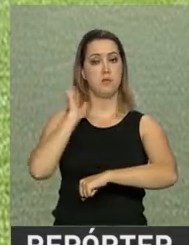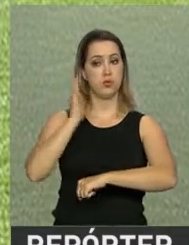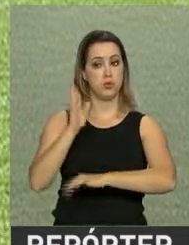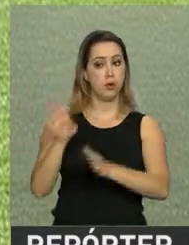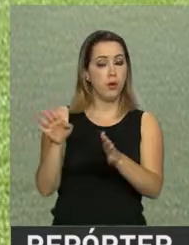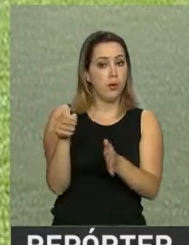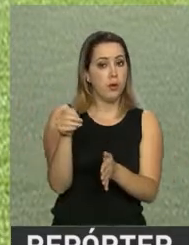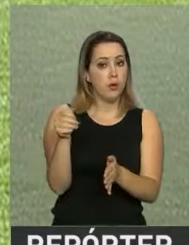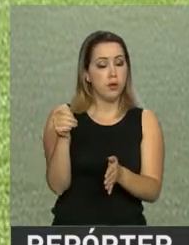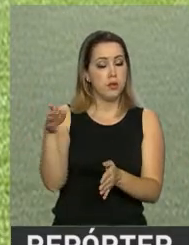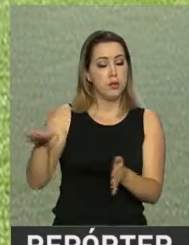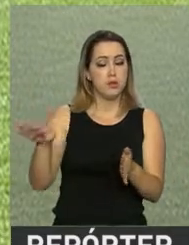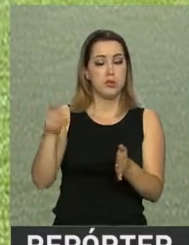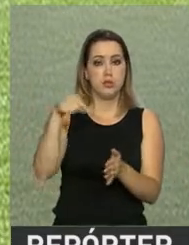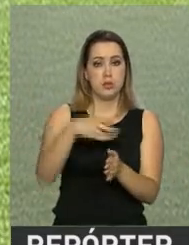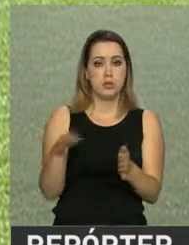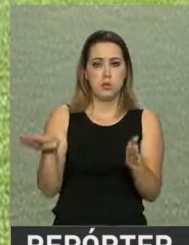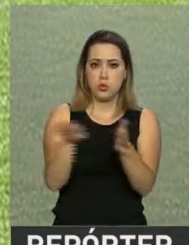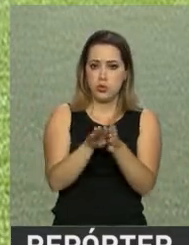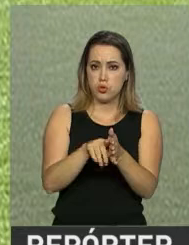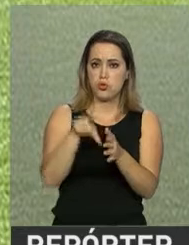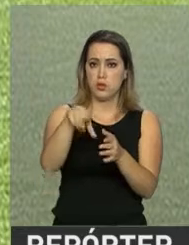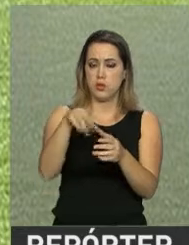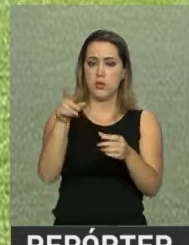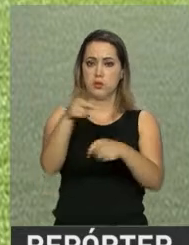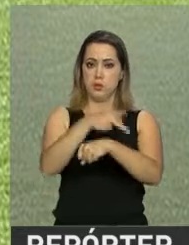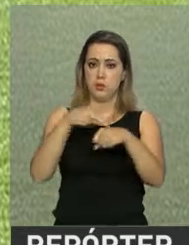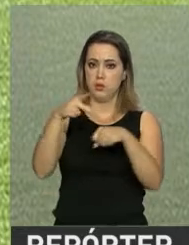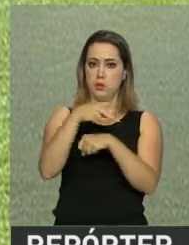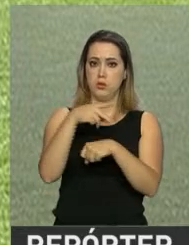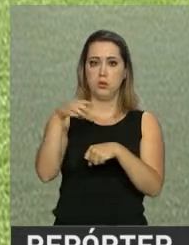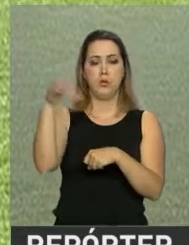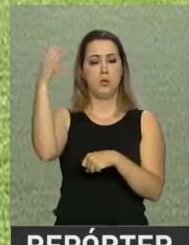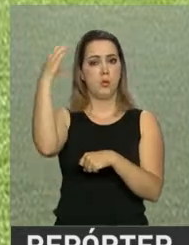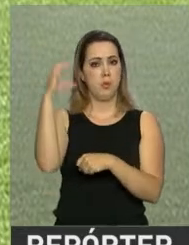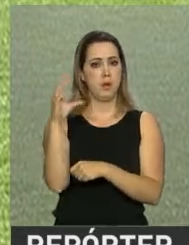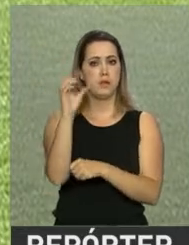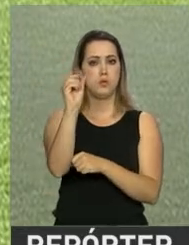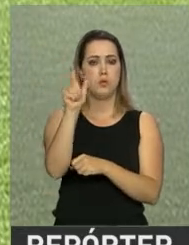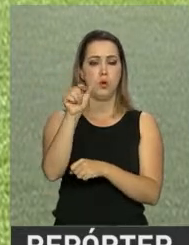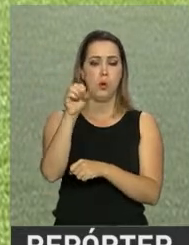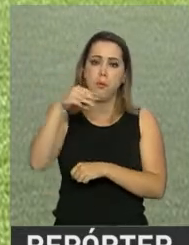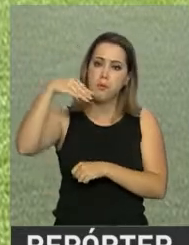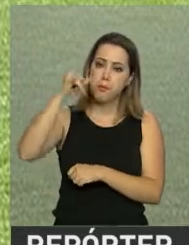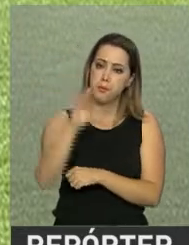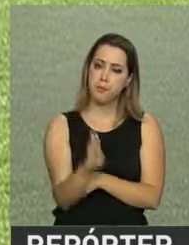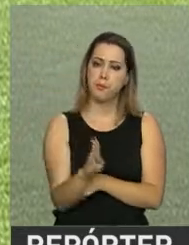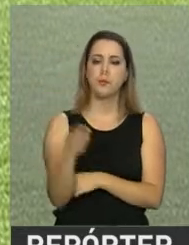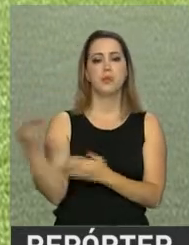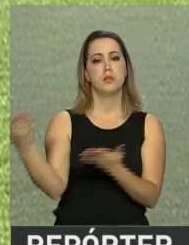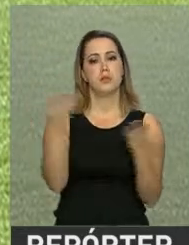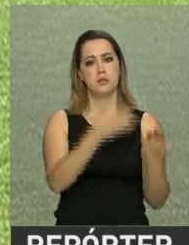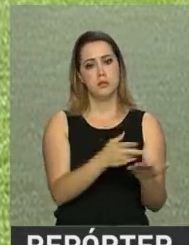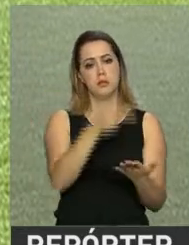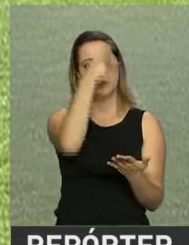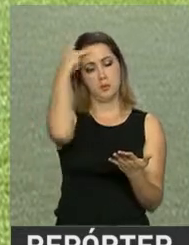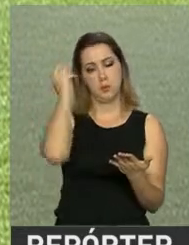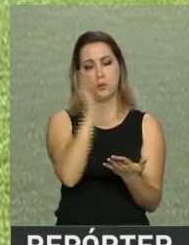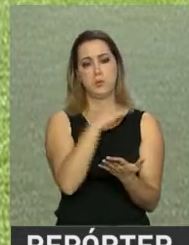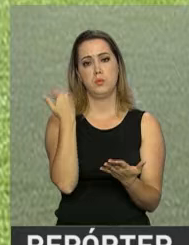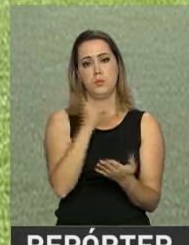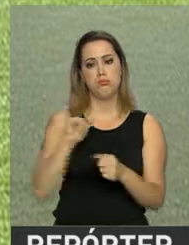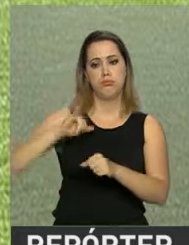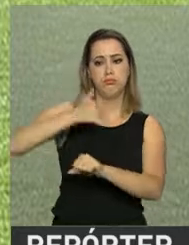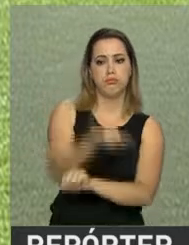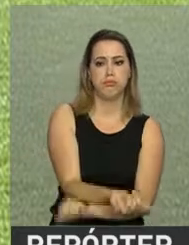a caminho de Medellín, na Colômbia, para trazer ao Brasil as vítimas desse trágico acidente. Além dos